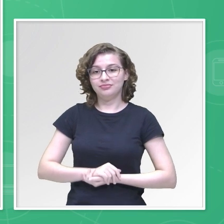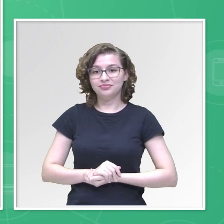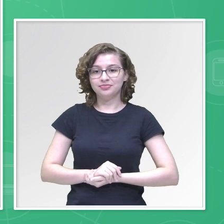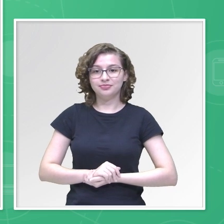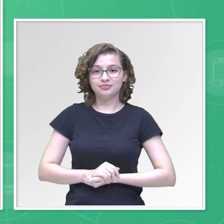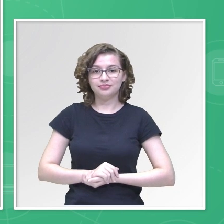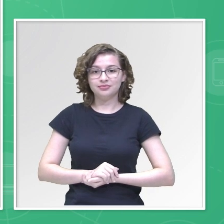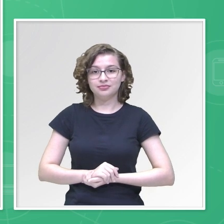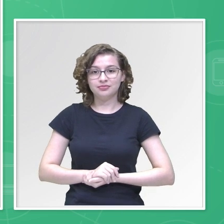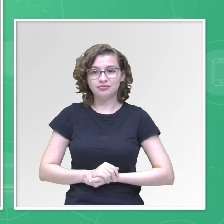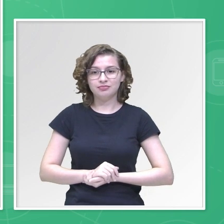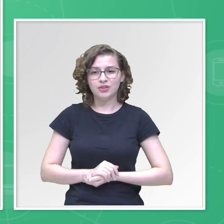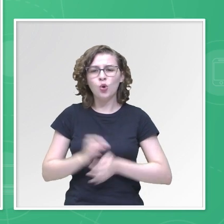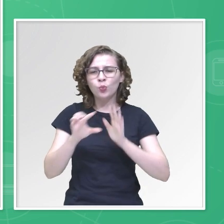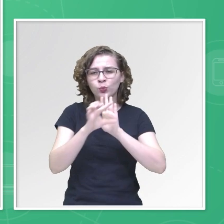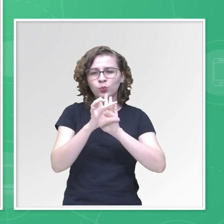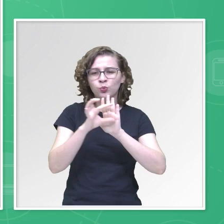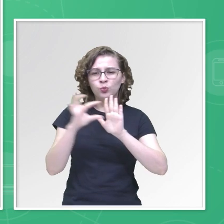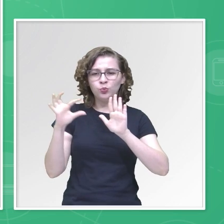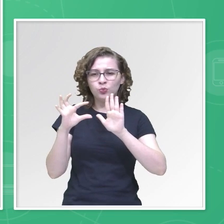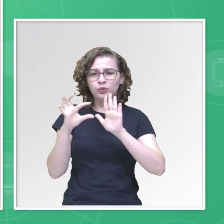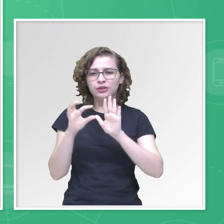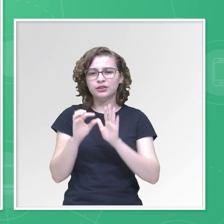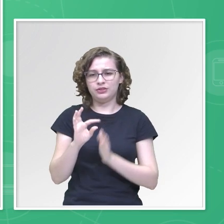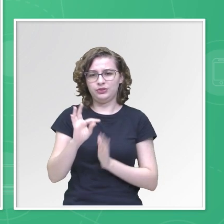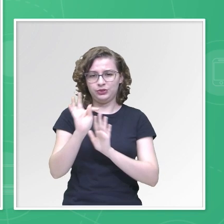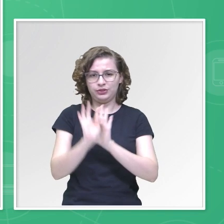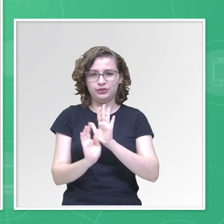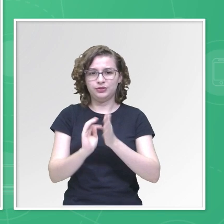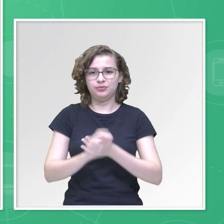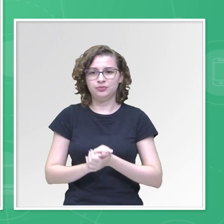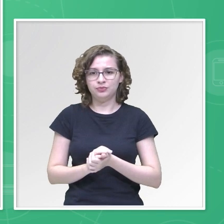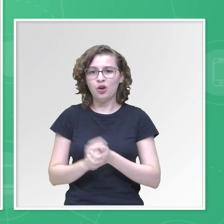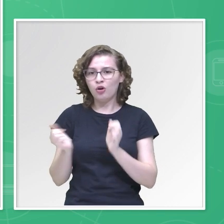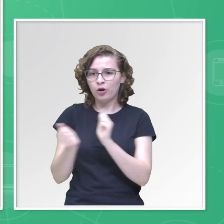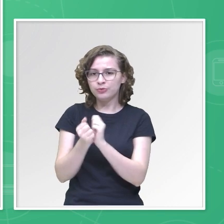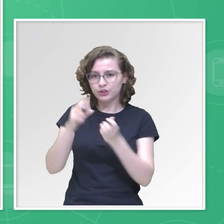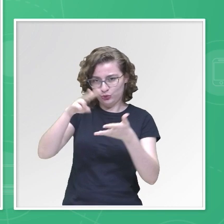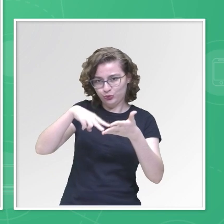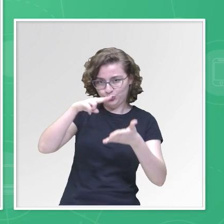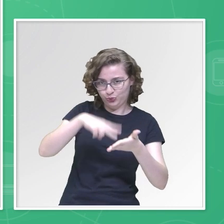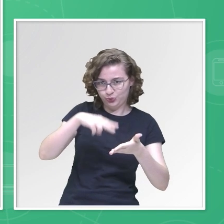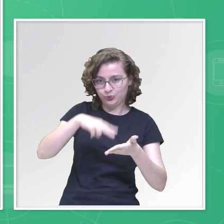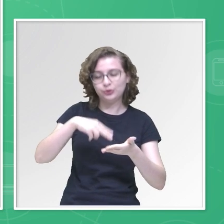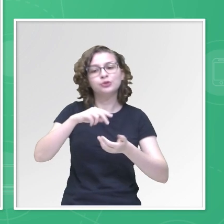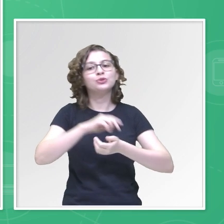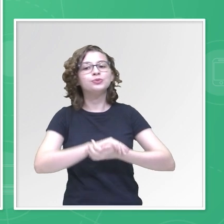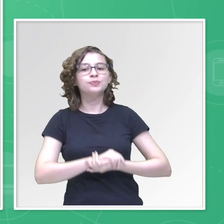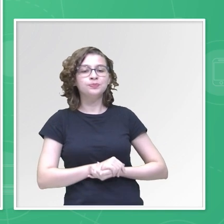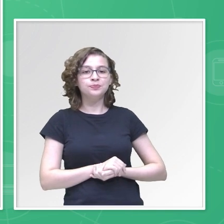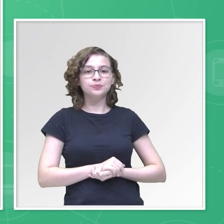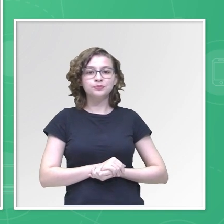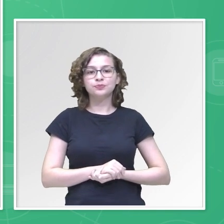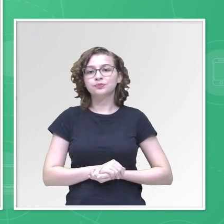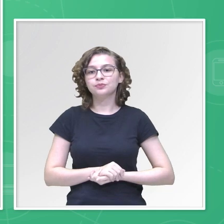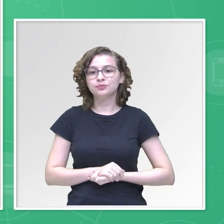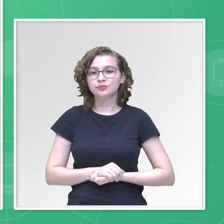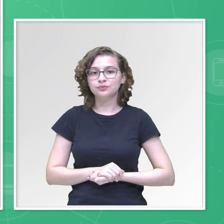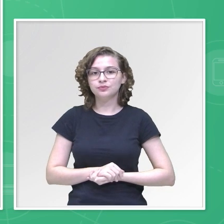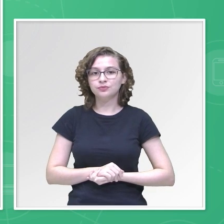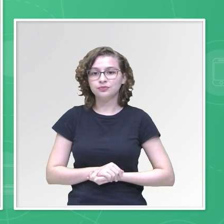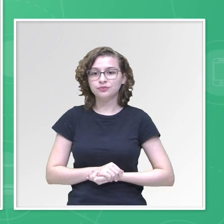texto um fragmento de texto e eu vou ler com você Eu leio daqui e você lê daí comigo